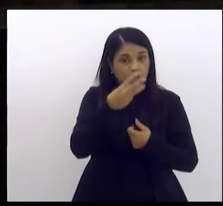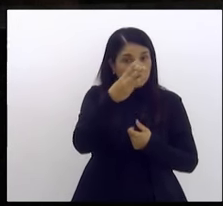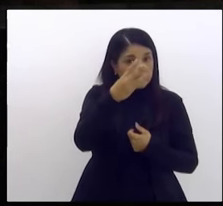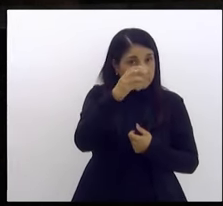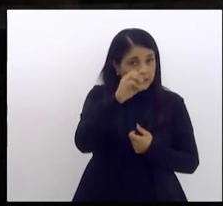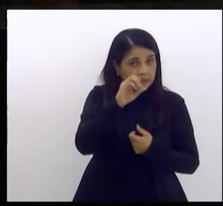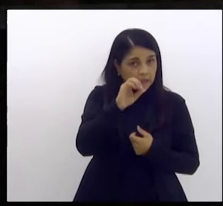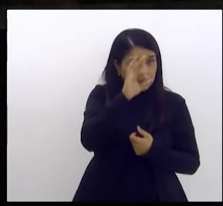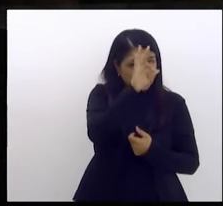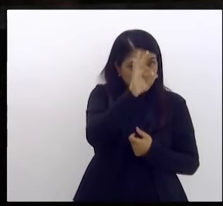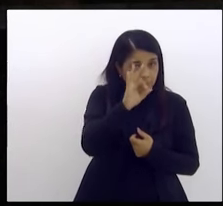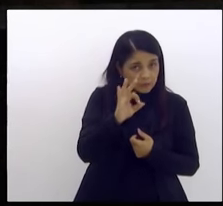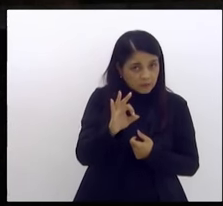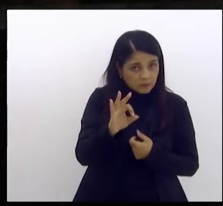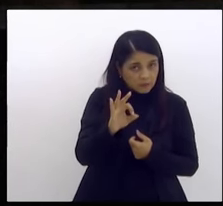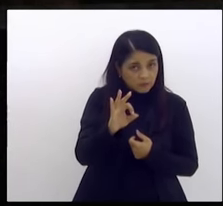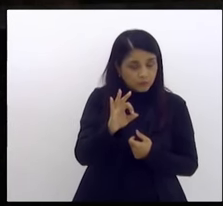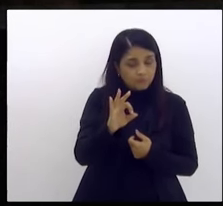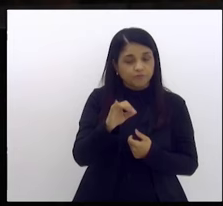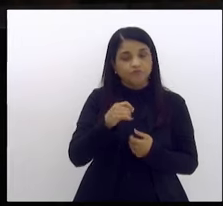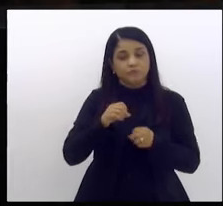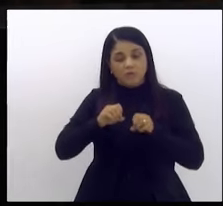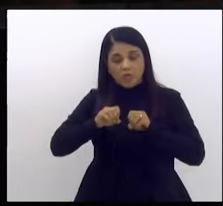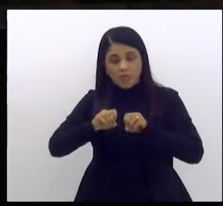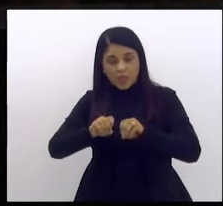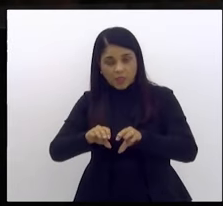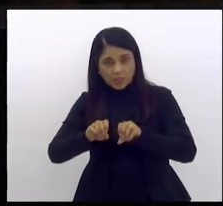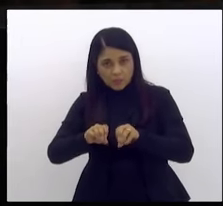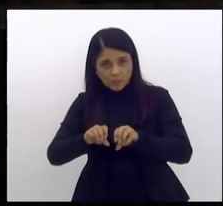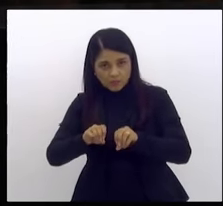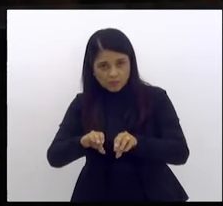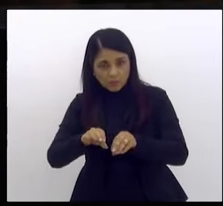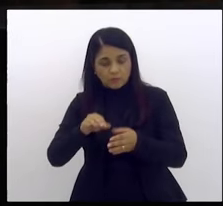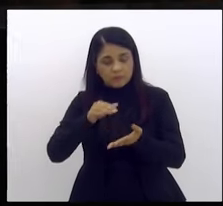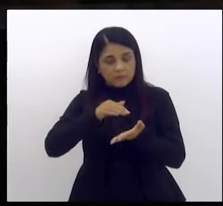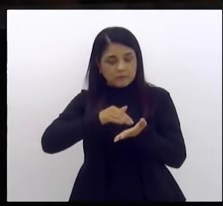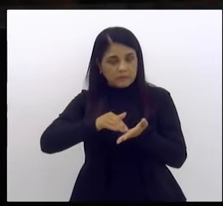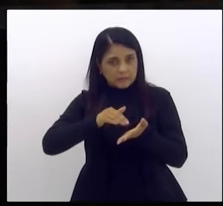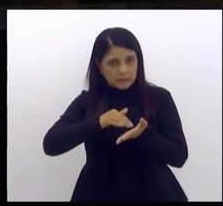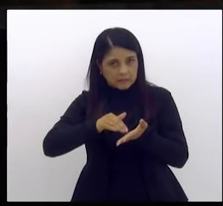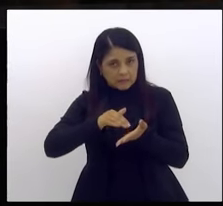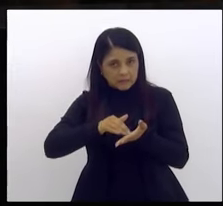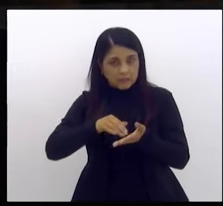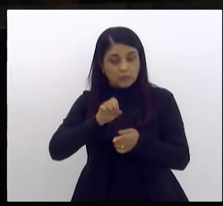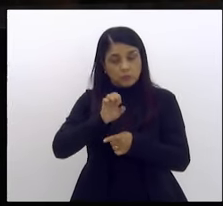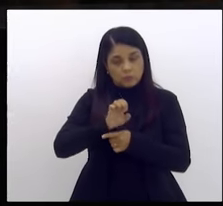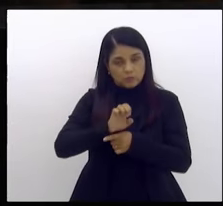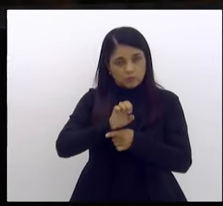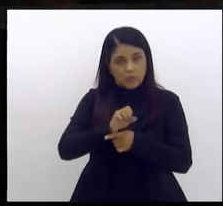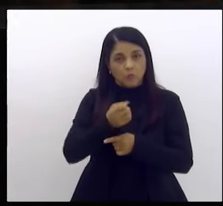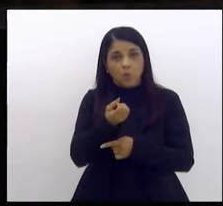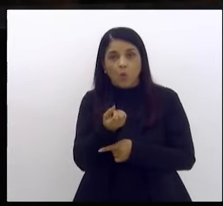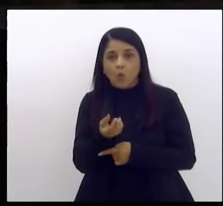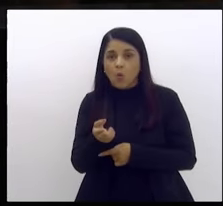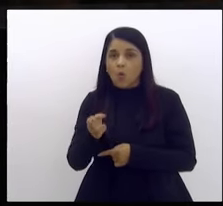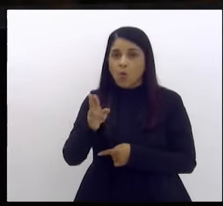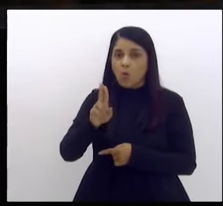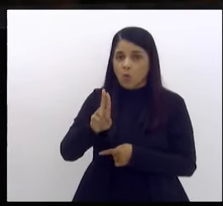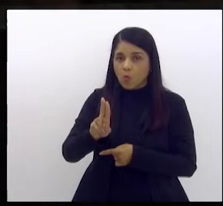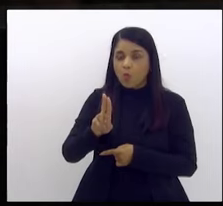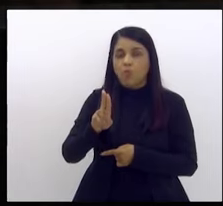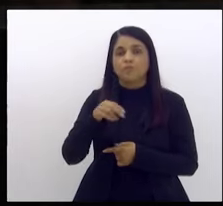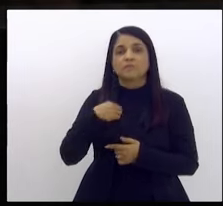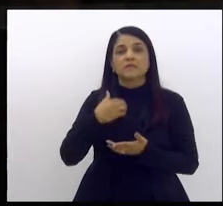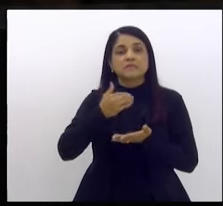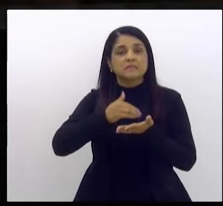30% tem que ser para a educação, para a Secretaria de Educação do Estado ou para a Secretaria